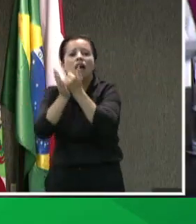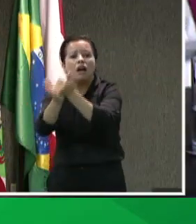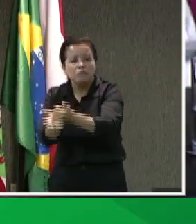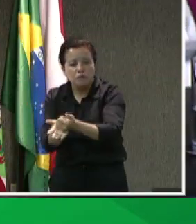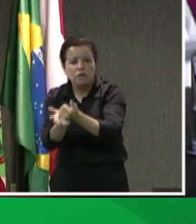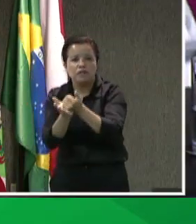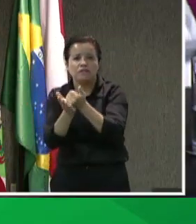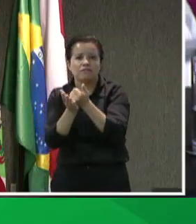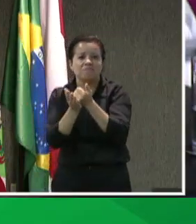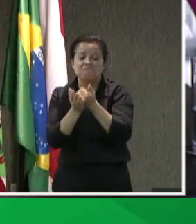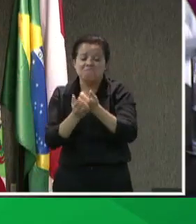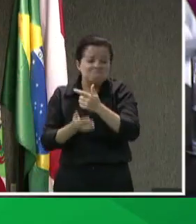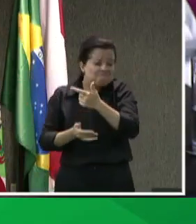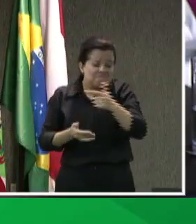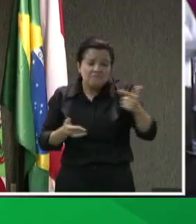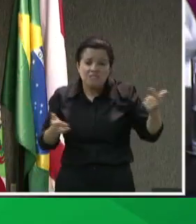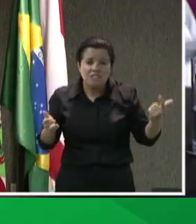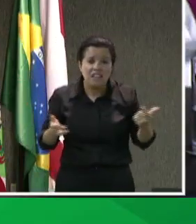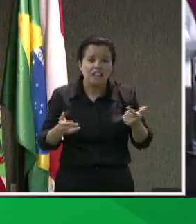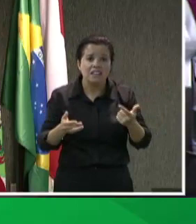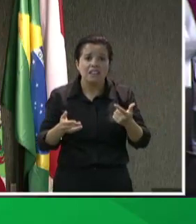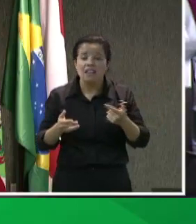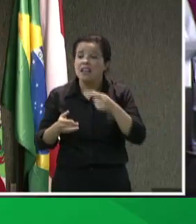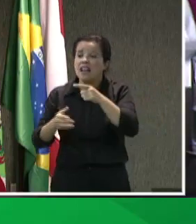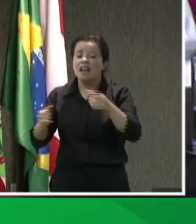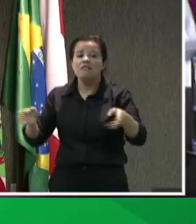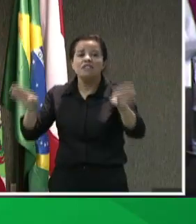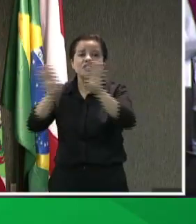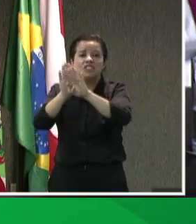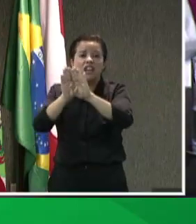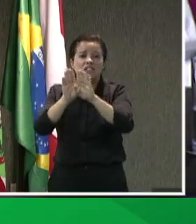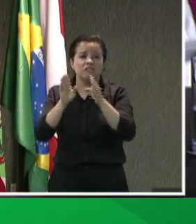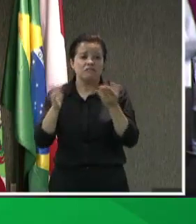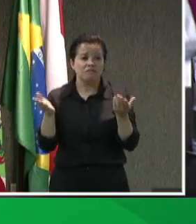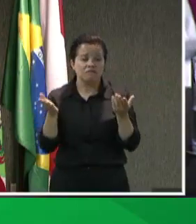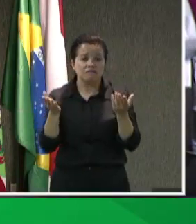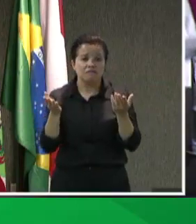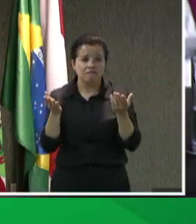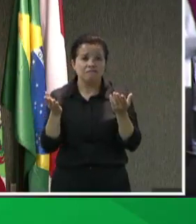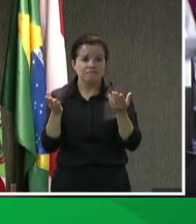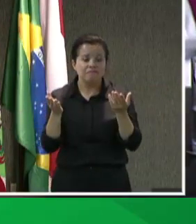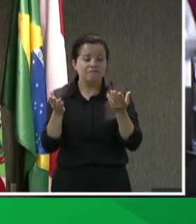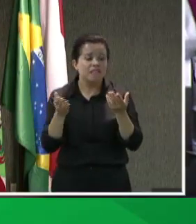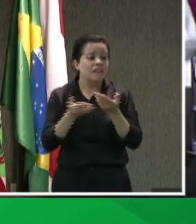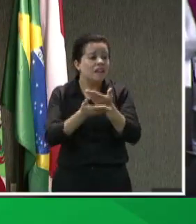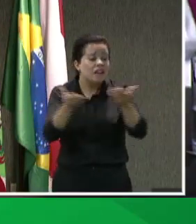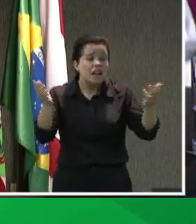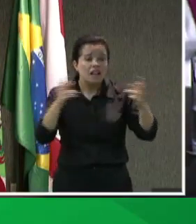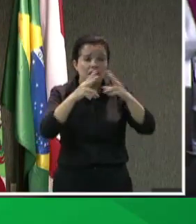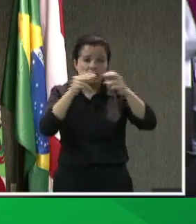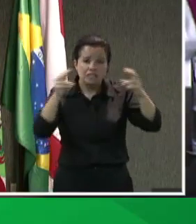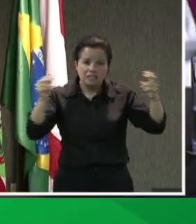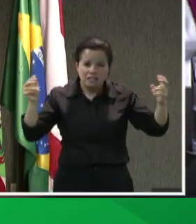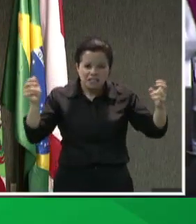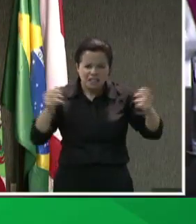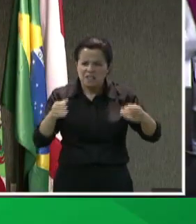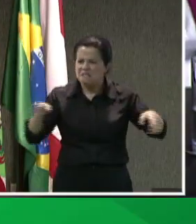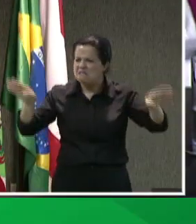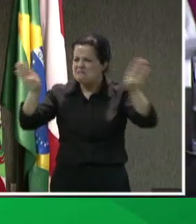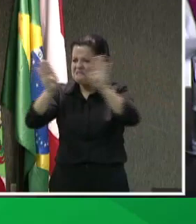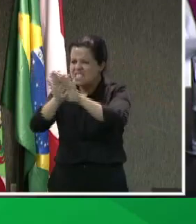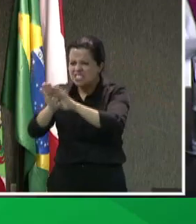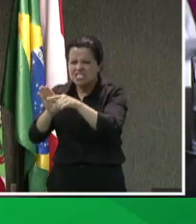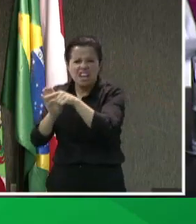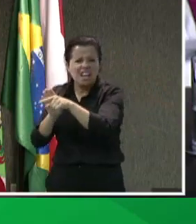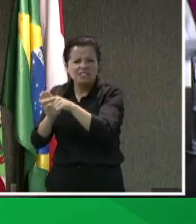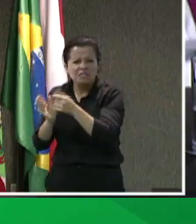centro histórico da cidade, nos fins de semana, fica fechado em Florianópolis. Pessoal, o estado de Santa Catarina está pensando, o quê? Em Florianópolis fica fechado?